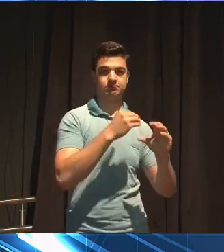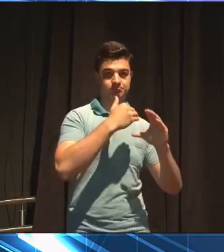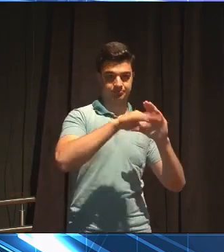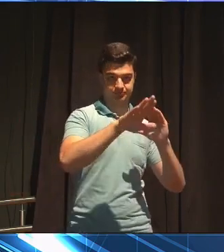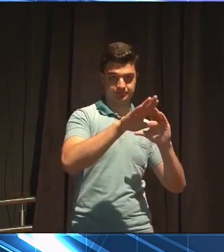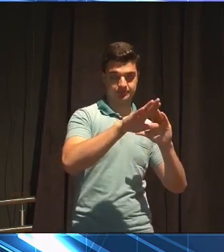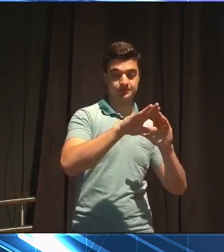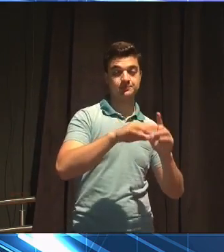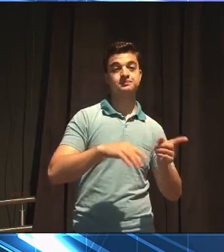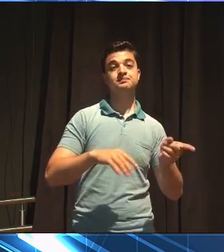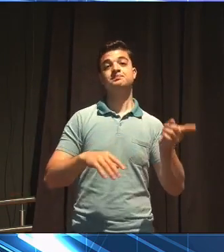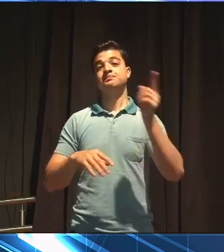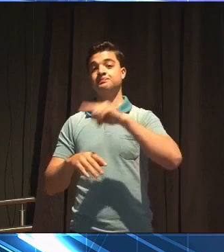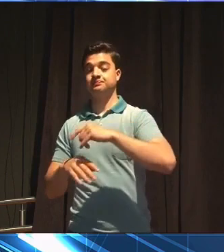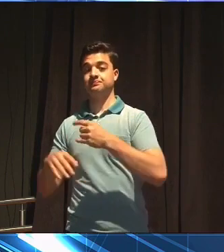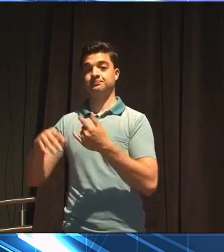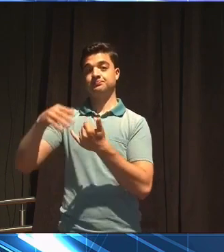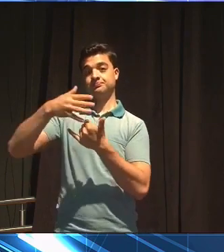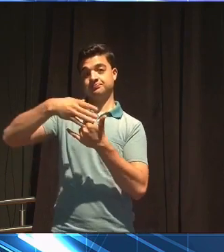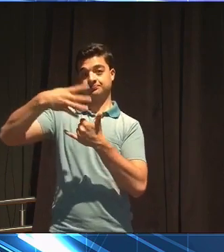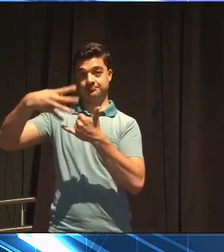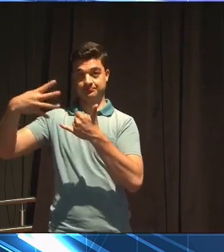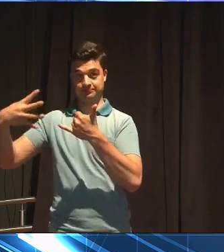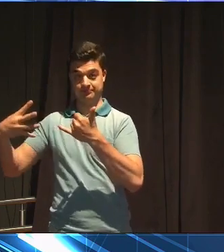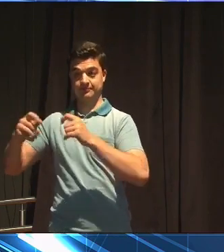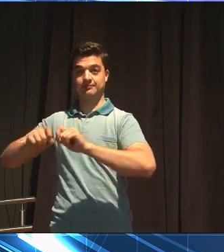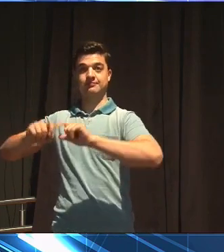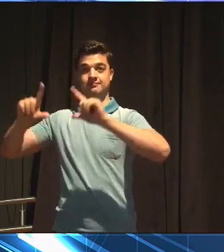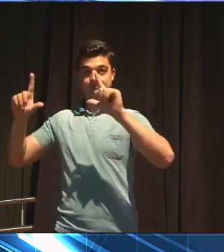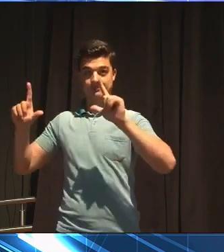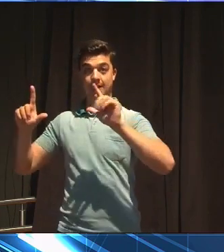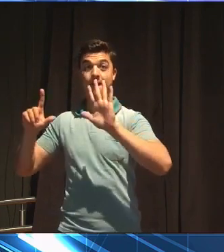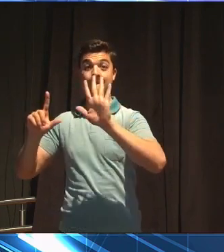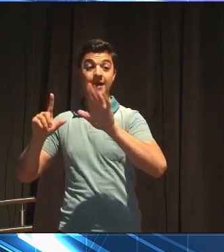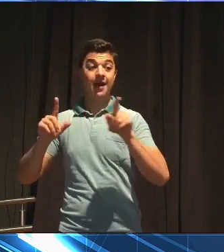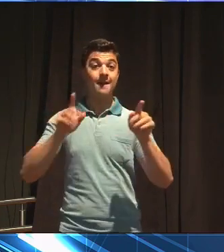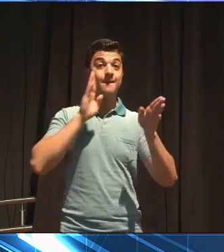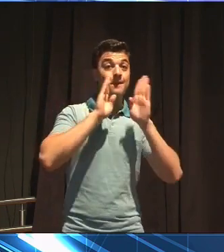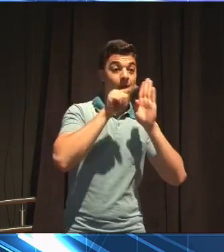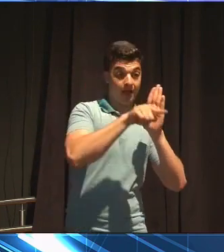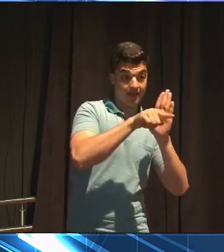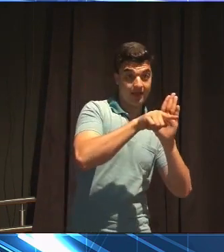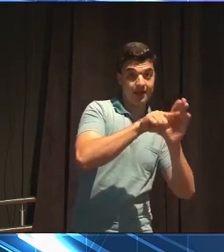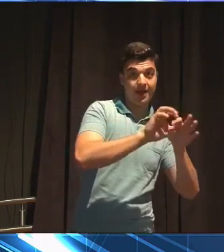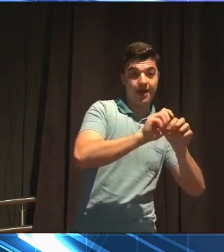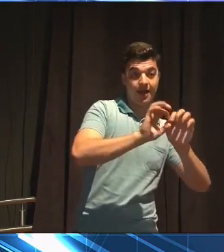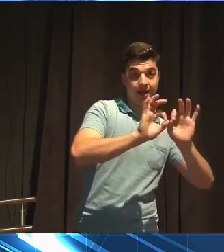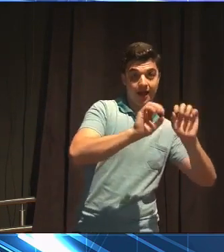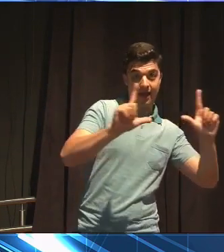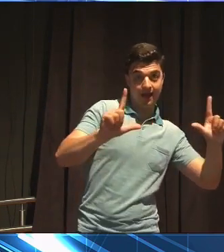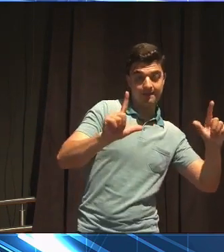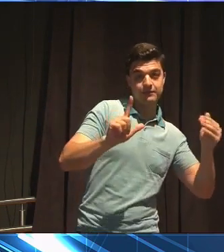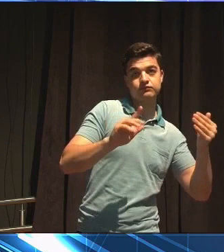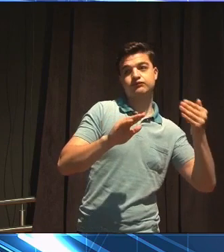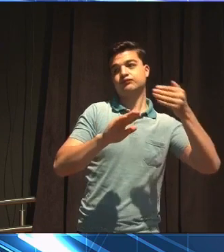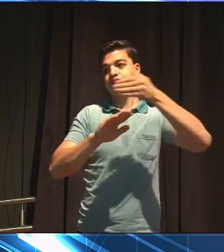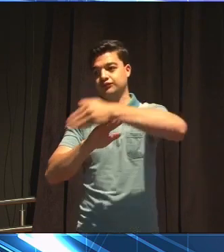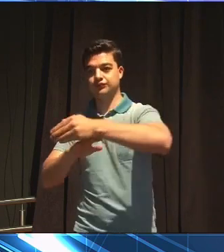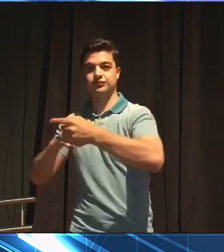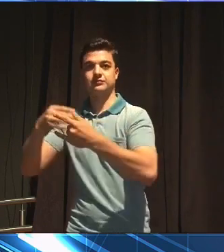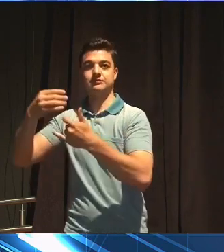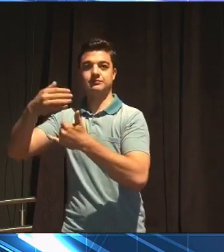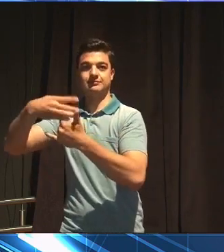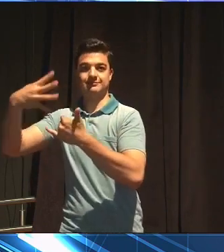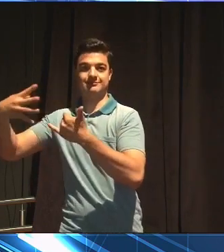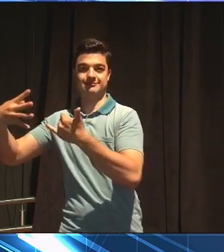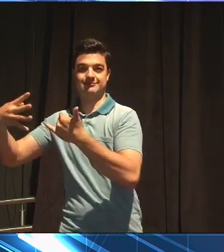o Spotify através do Facebook, isso está dando direito para o Spotify postar na minha timeline? Não.